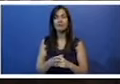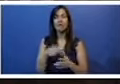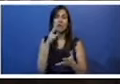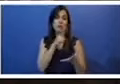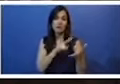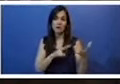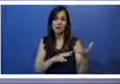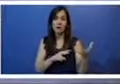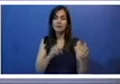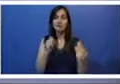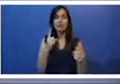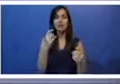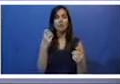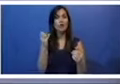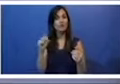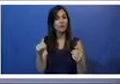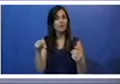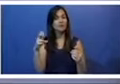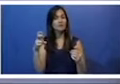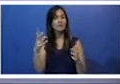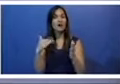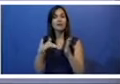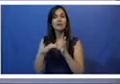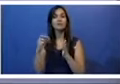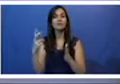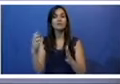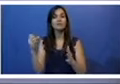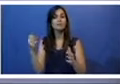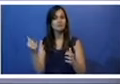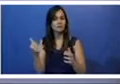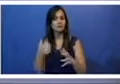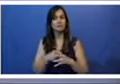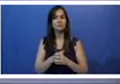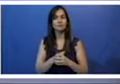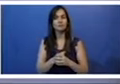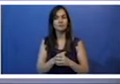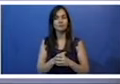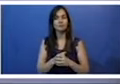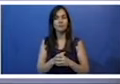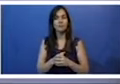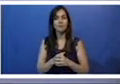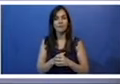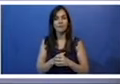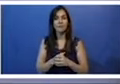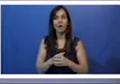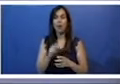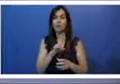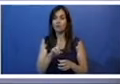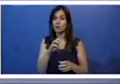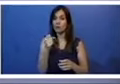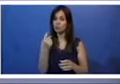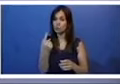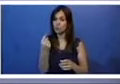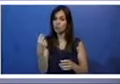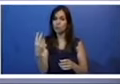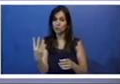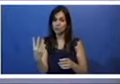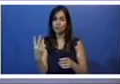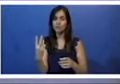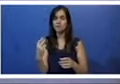a 203 vamos resolver atividades juntos atividades 1 e 2 páginas